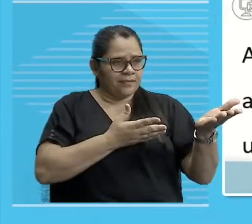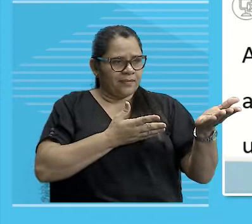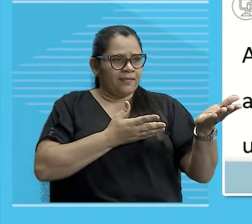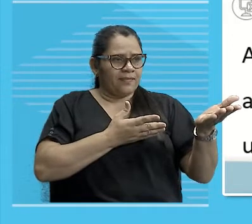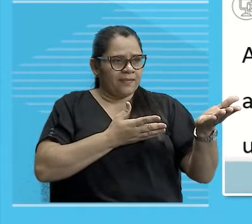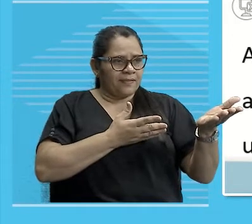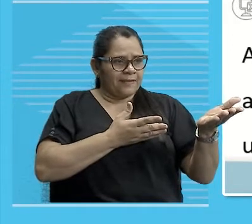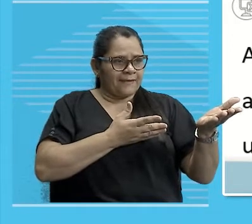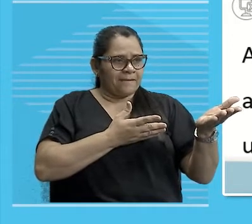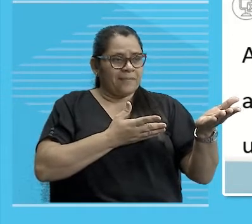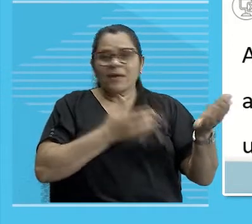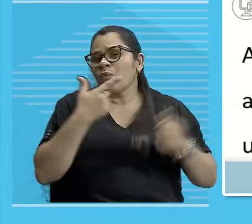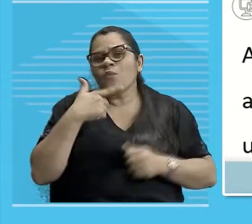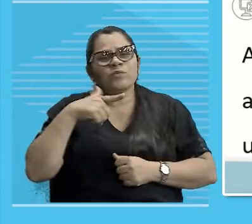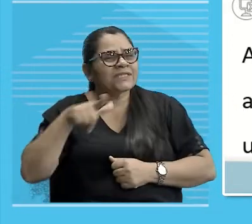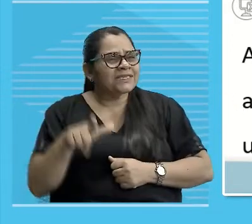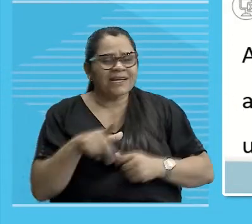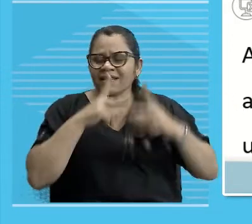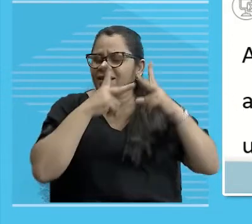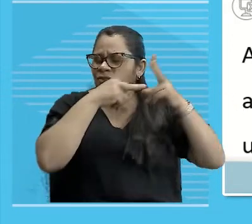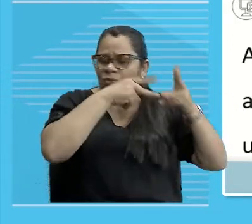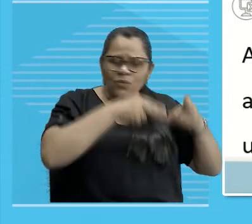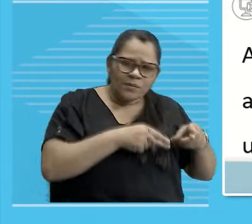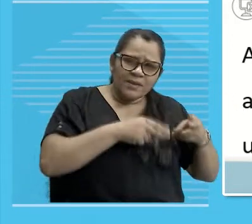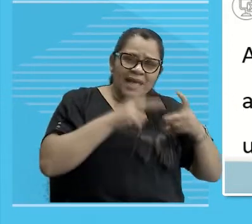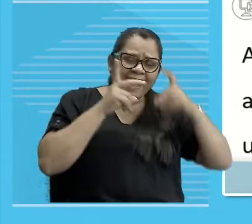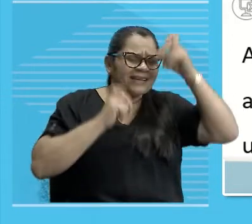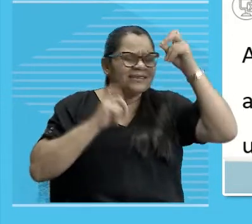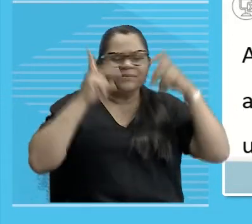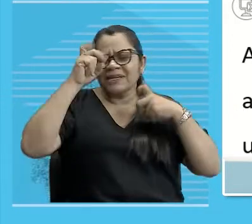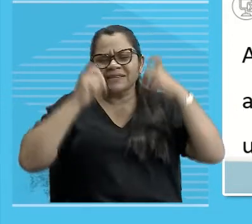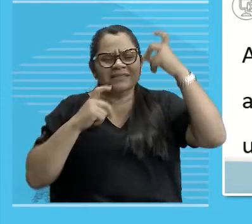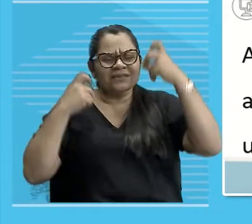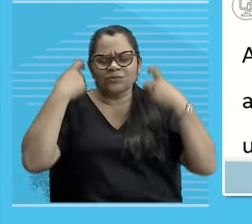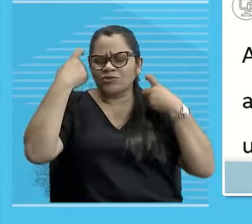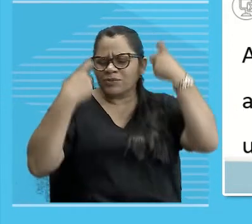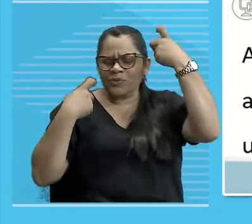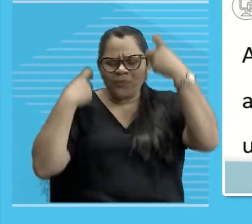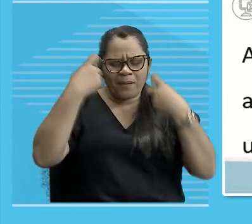Não está conseguindo de jeito nenhum. Olha o cara aí doido para